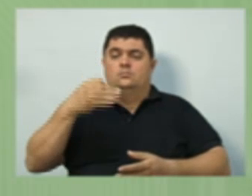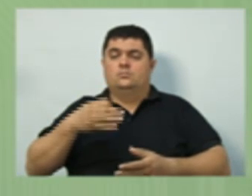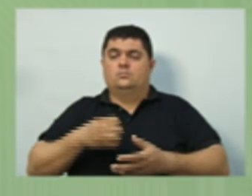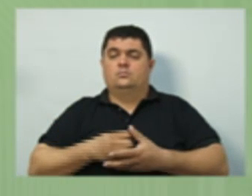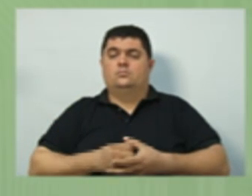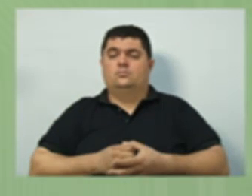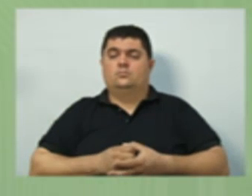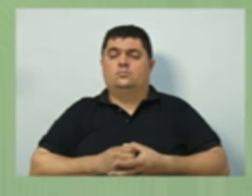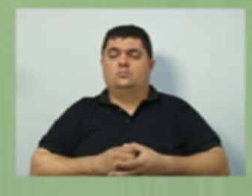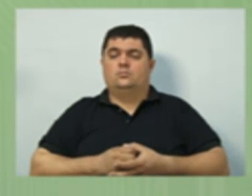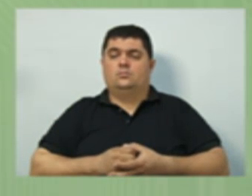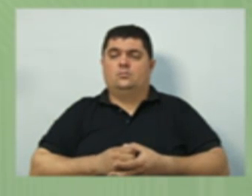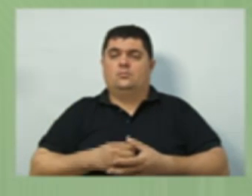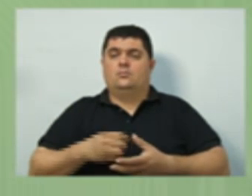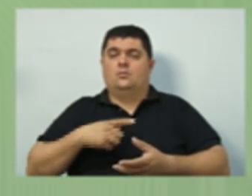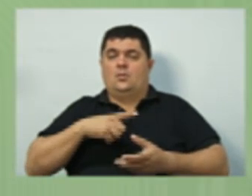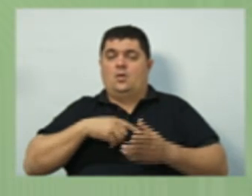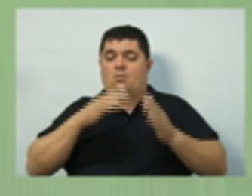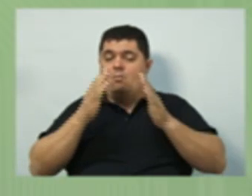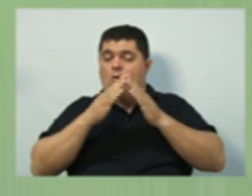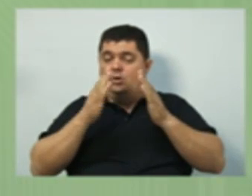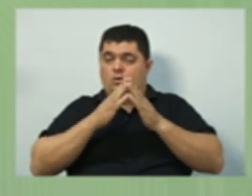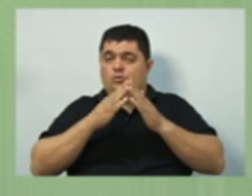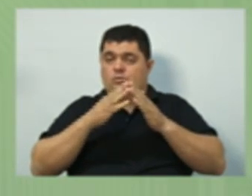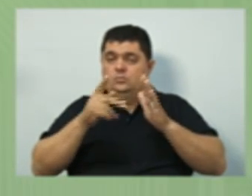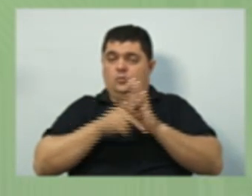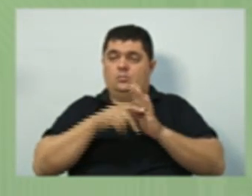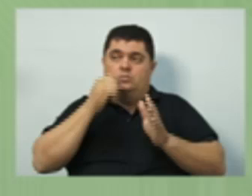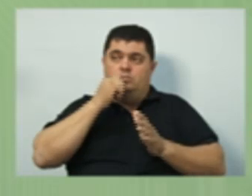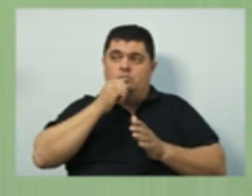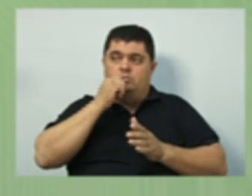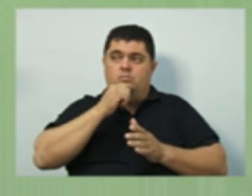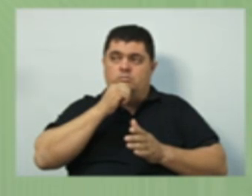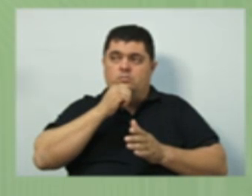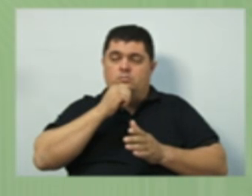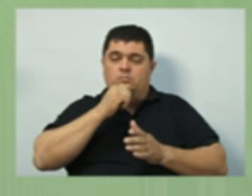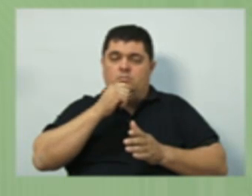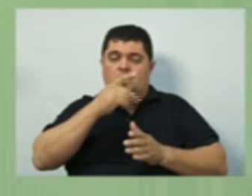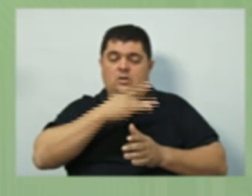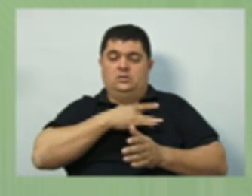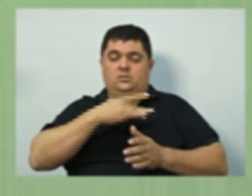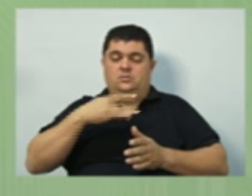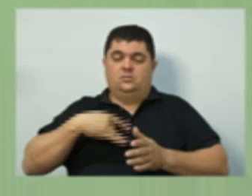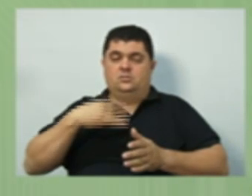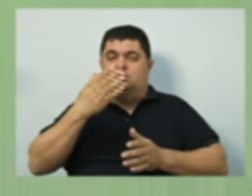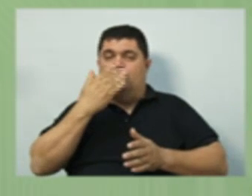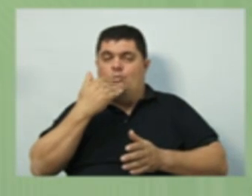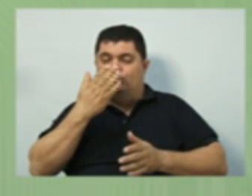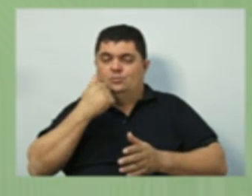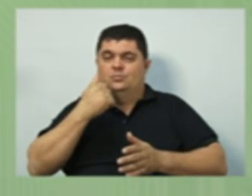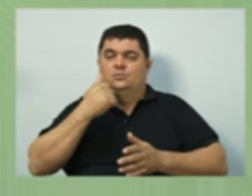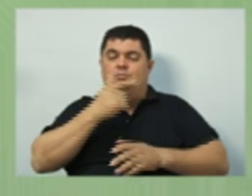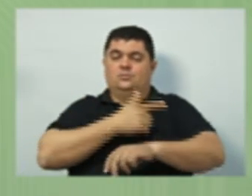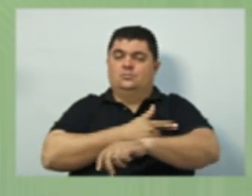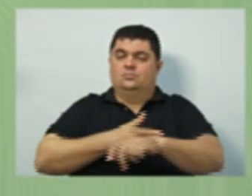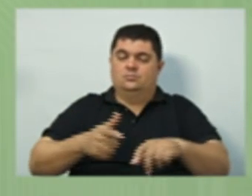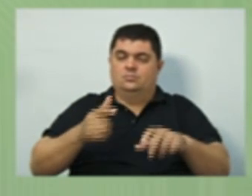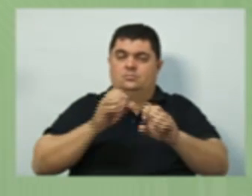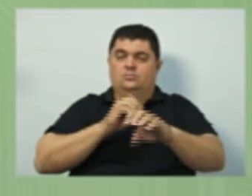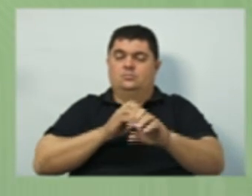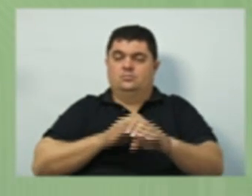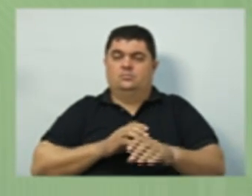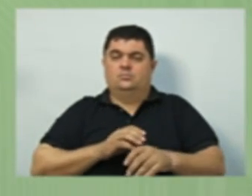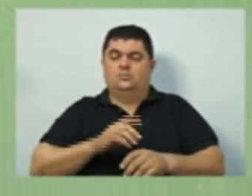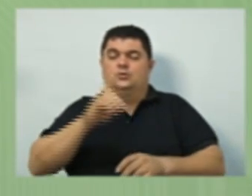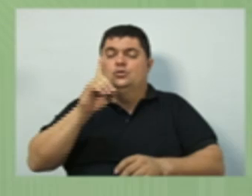direito à moradia, o homem falou, e a mulher. Lê aquela parte que fala da comida, da saúde. Que tipo